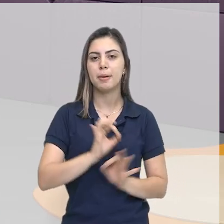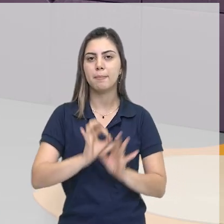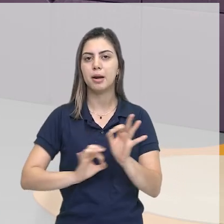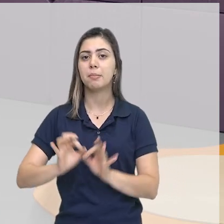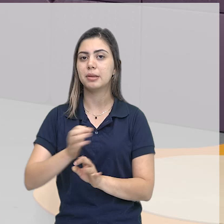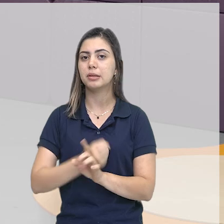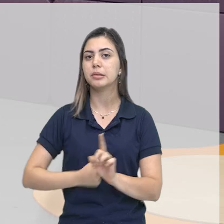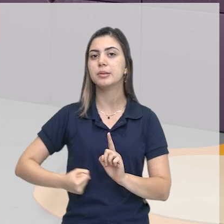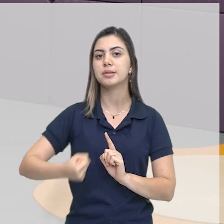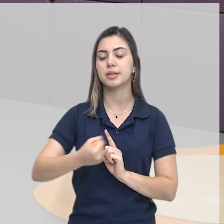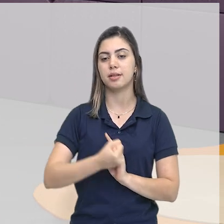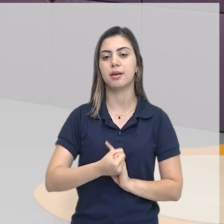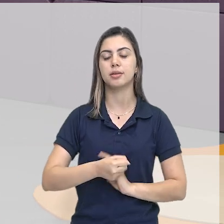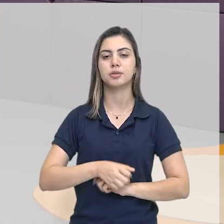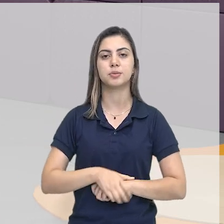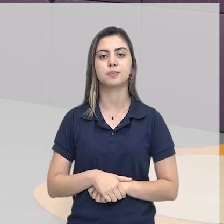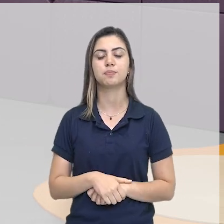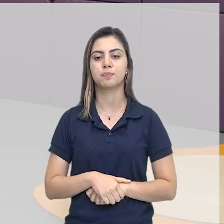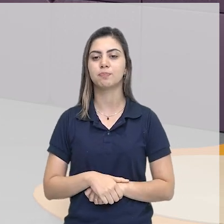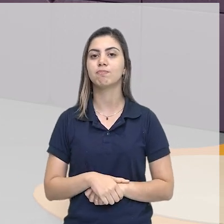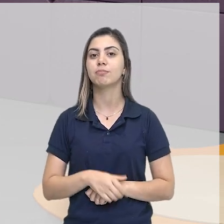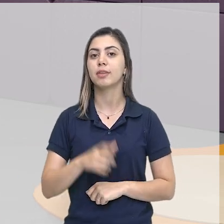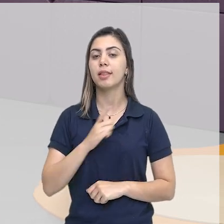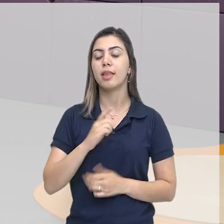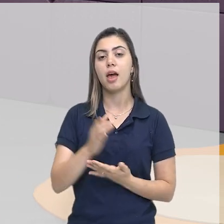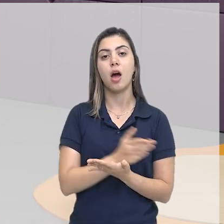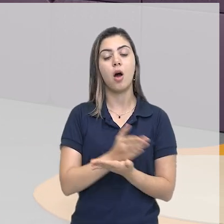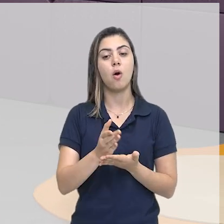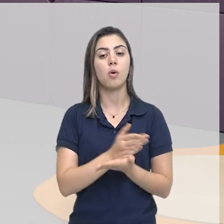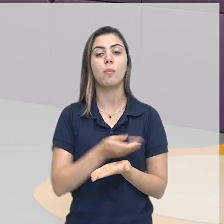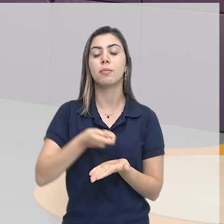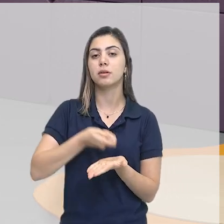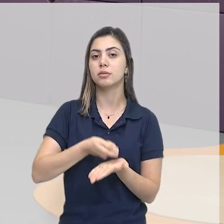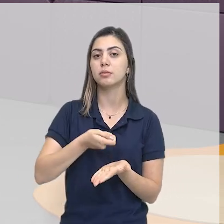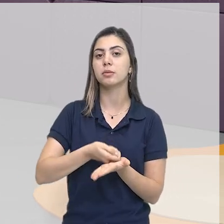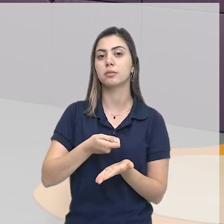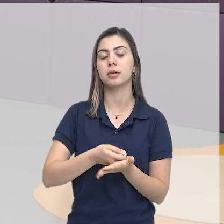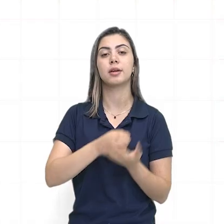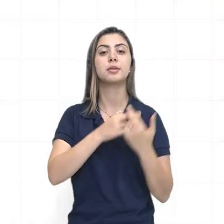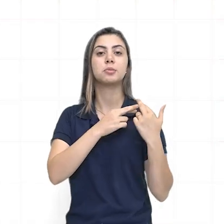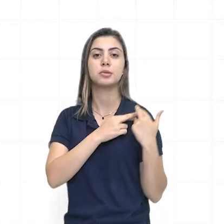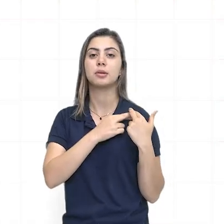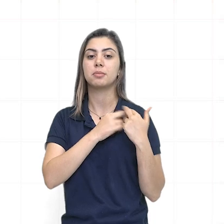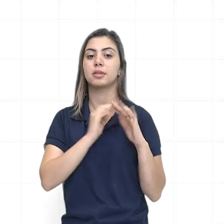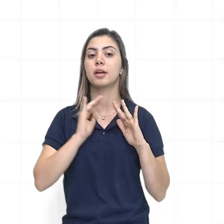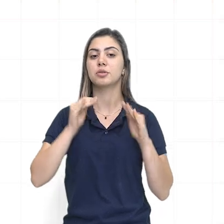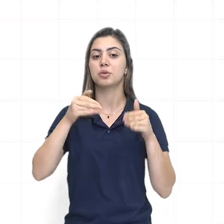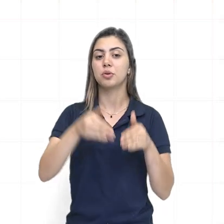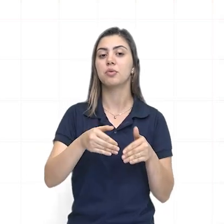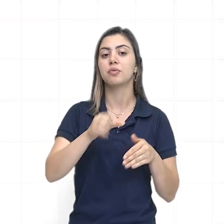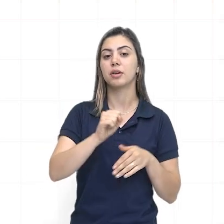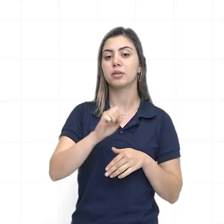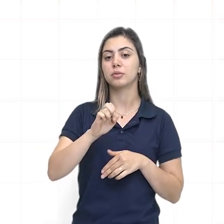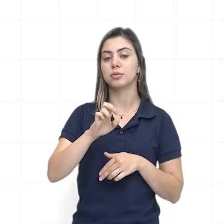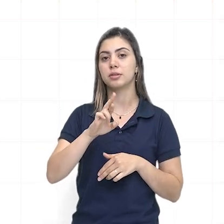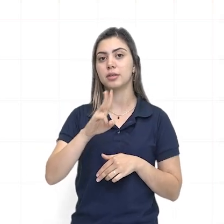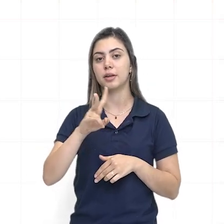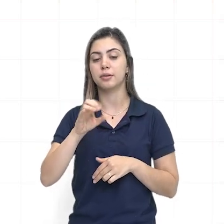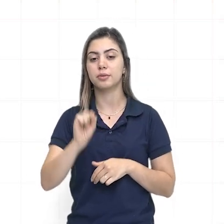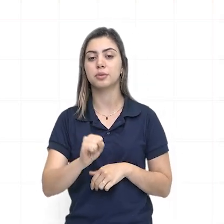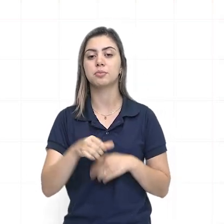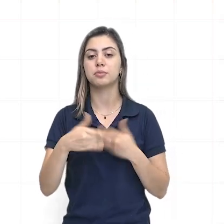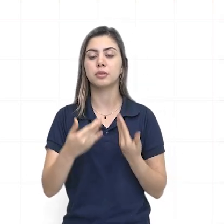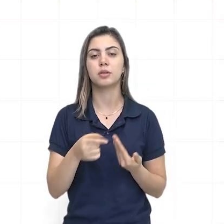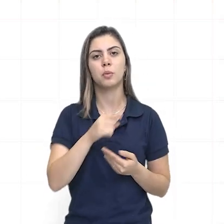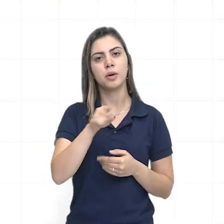ter algumas obrigações relacionadas aos servos. Olha só. Em troca do direito de